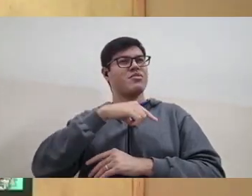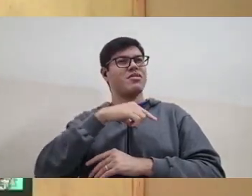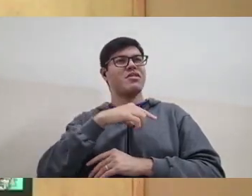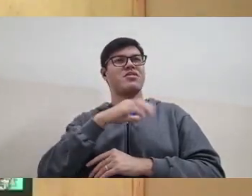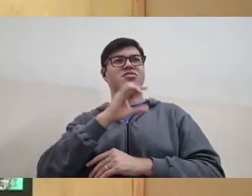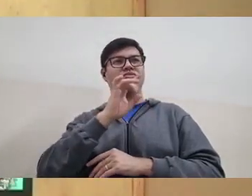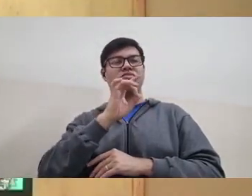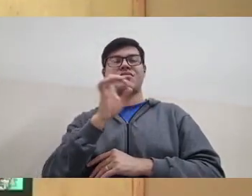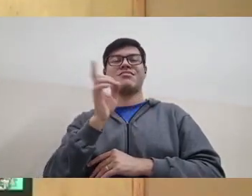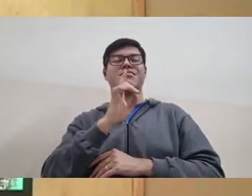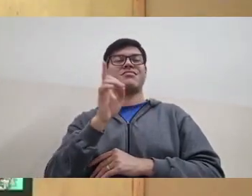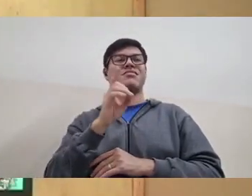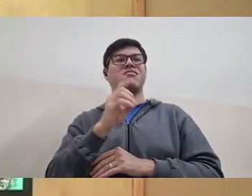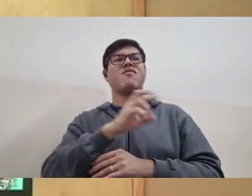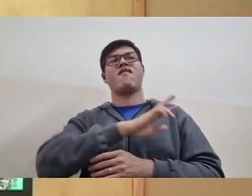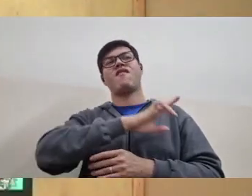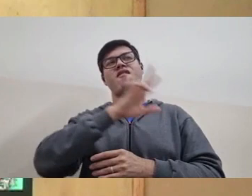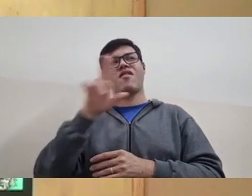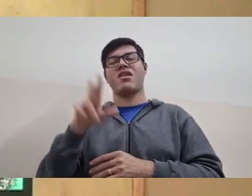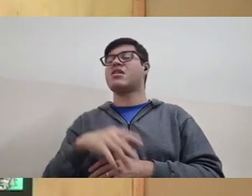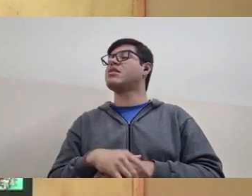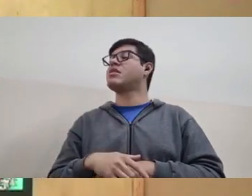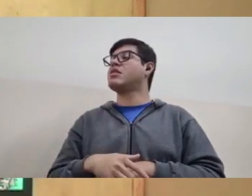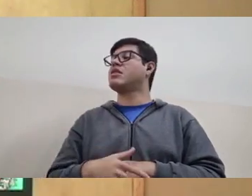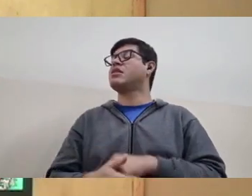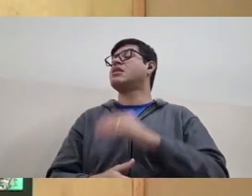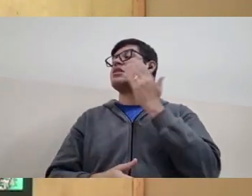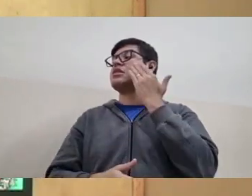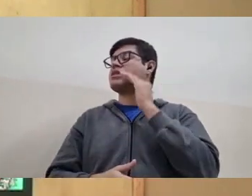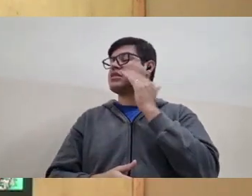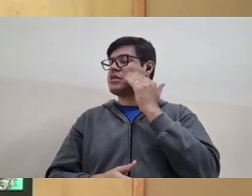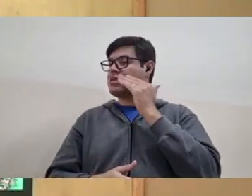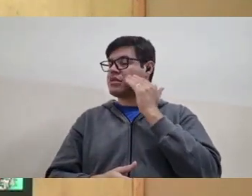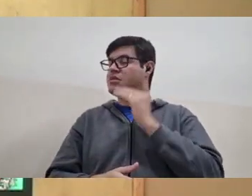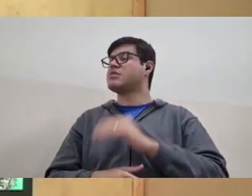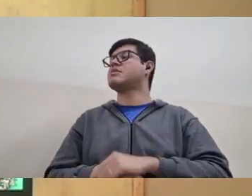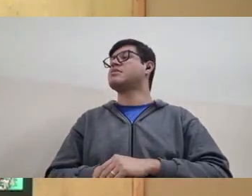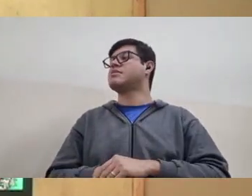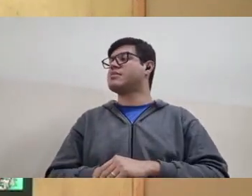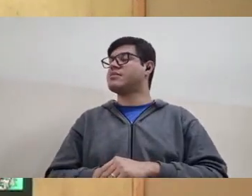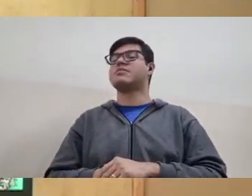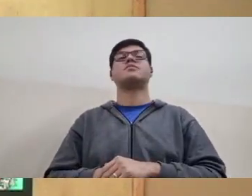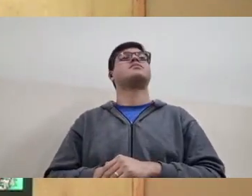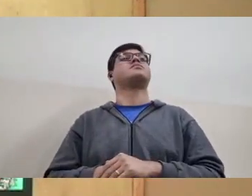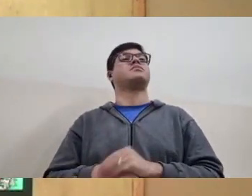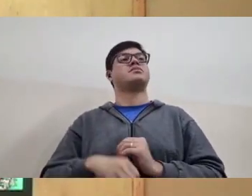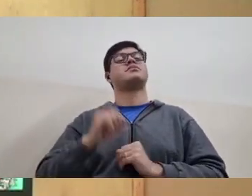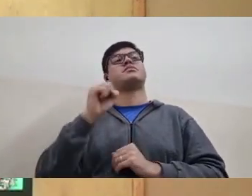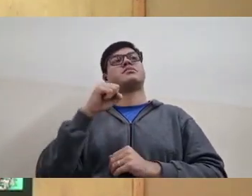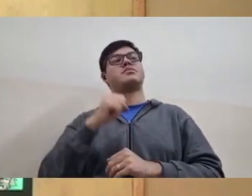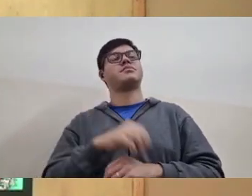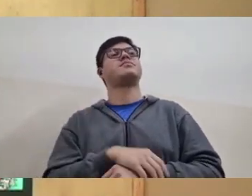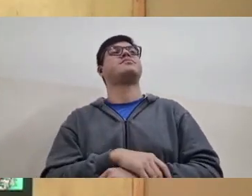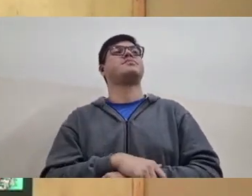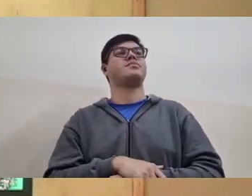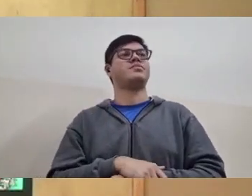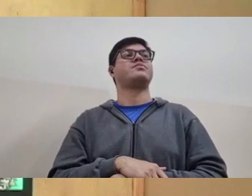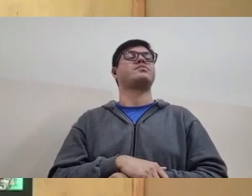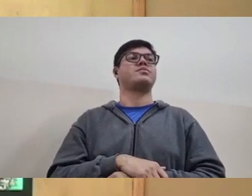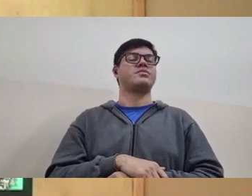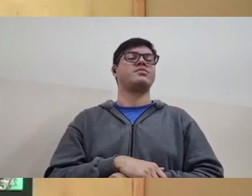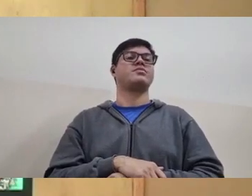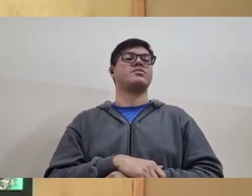bichinho que causa a doença da laranja, para explicar. É o psitacídeo. Isso. Não é? Psirídeo.